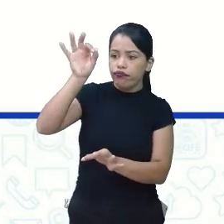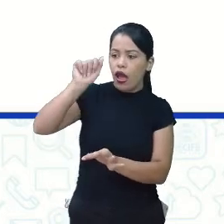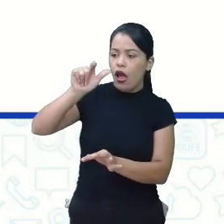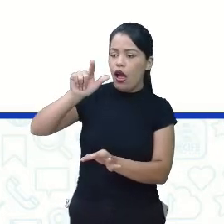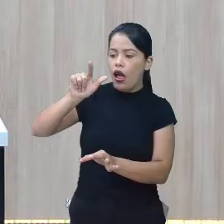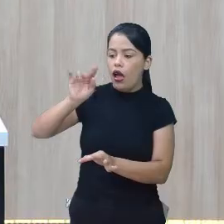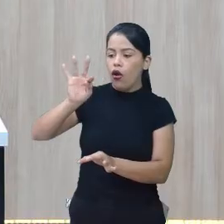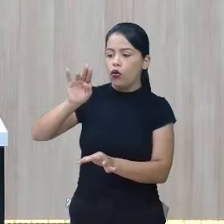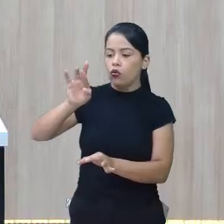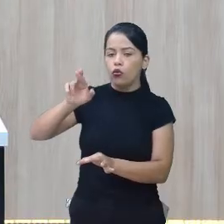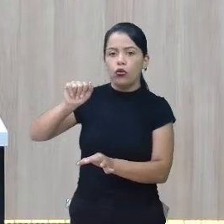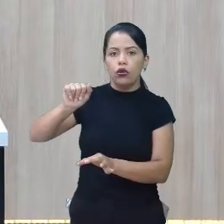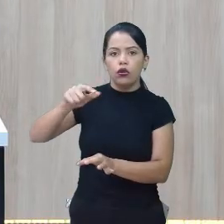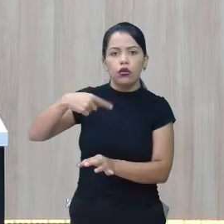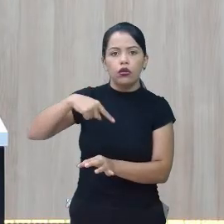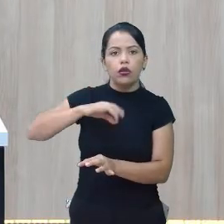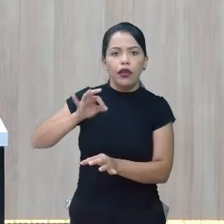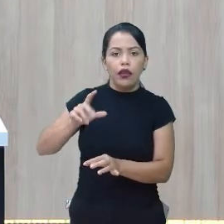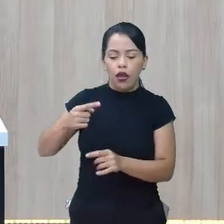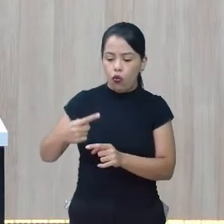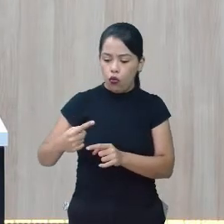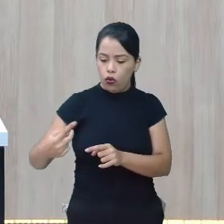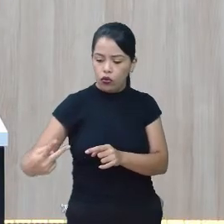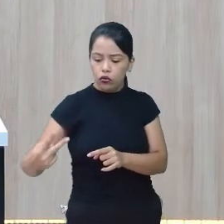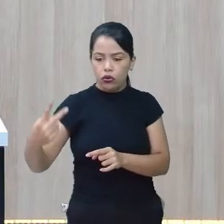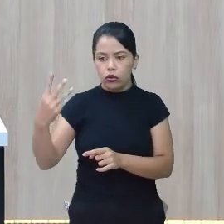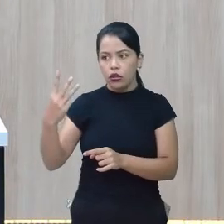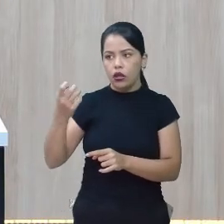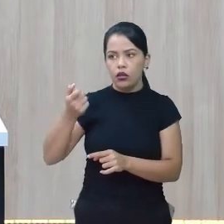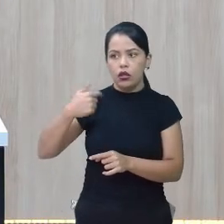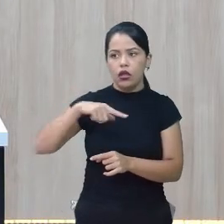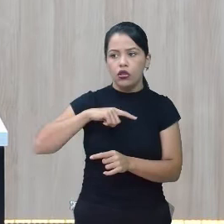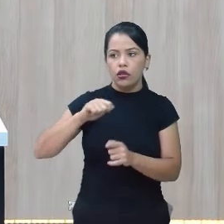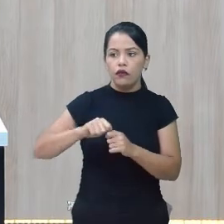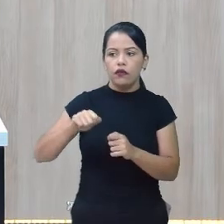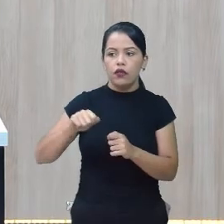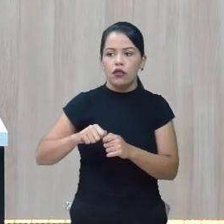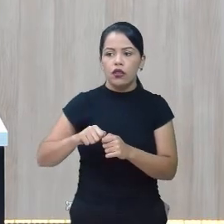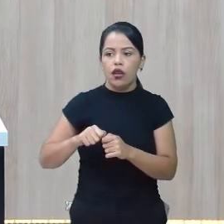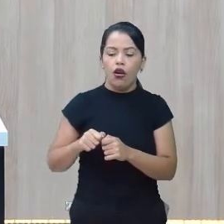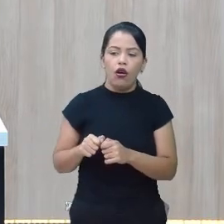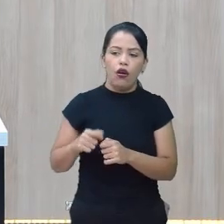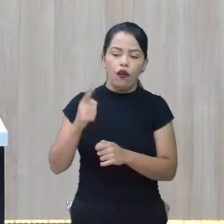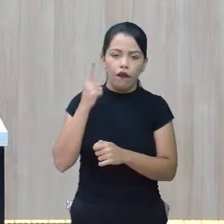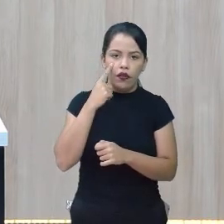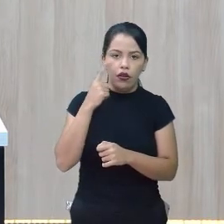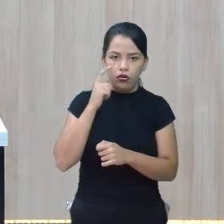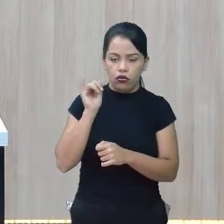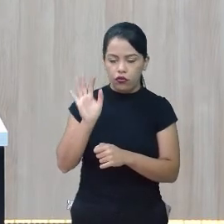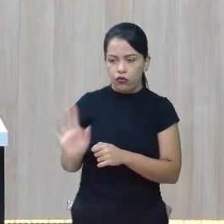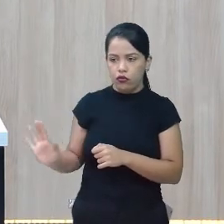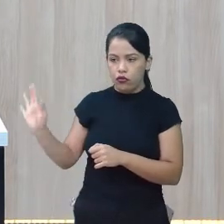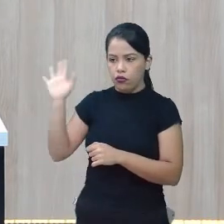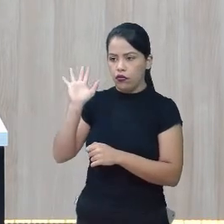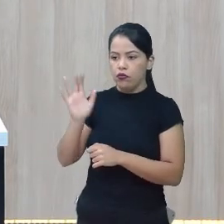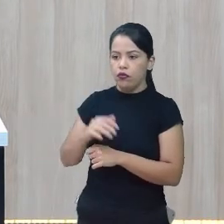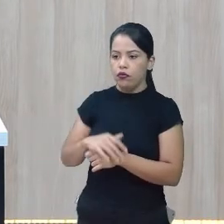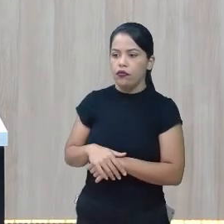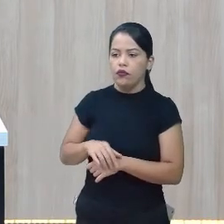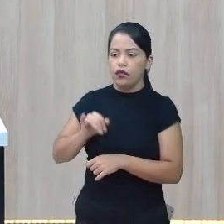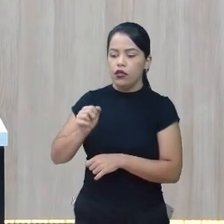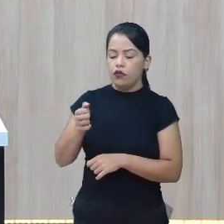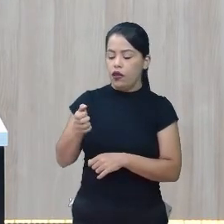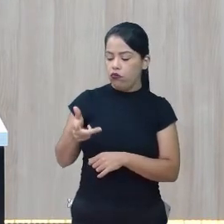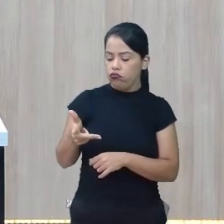bloco, né? São 3 dimensões. Se a gente fizer assim, ó, não sei se dá para ver aqui, vou botar aqui para ficar melhor. Se a gente